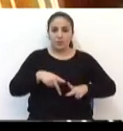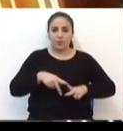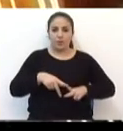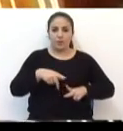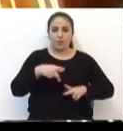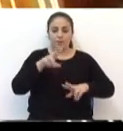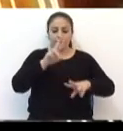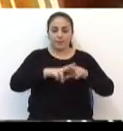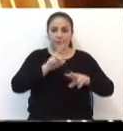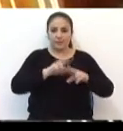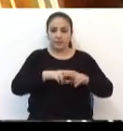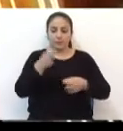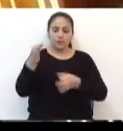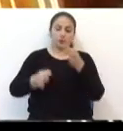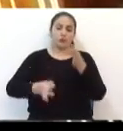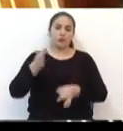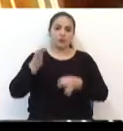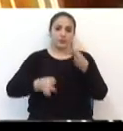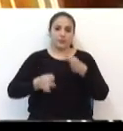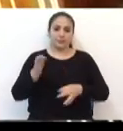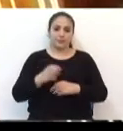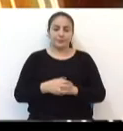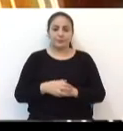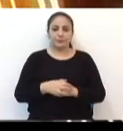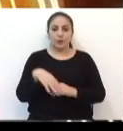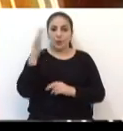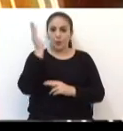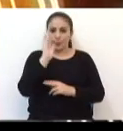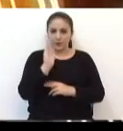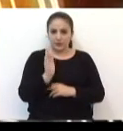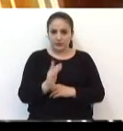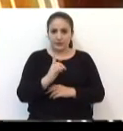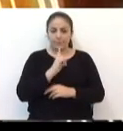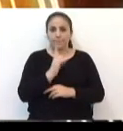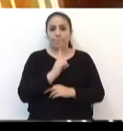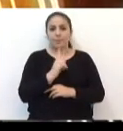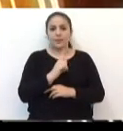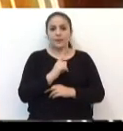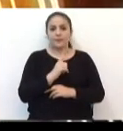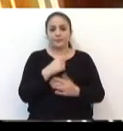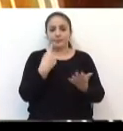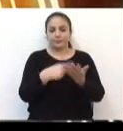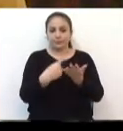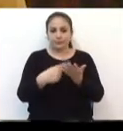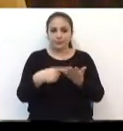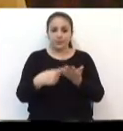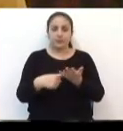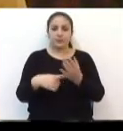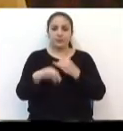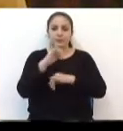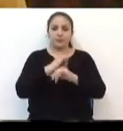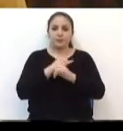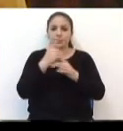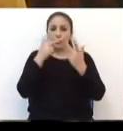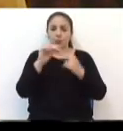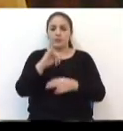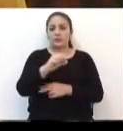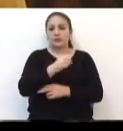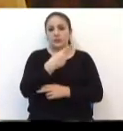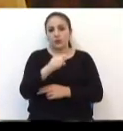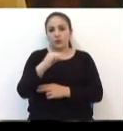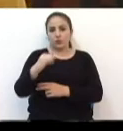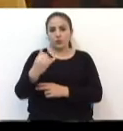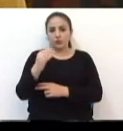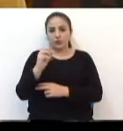horas à autoridade judiciária. O Brasil é signatário de pactos e tratados internacionais como o Pacto de São José da Costa